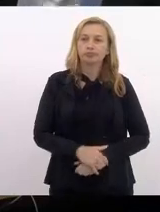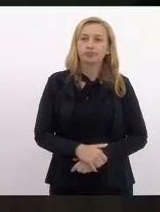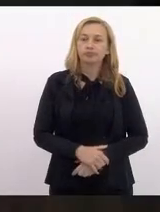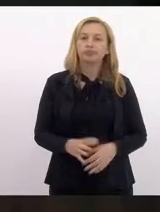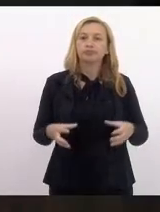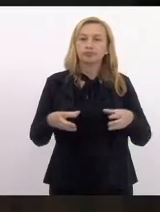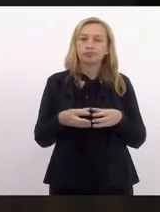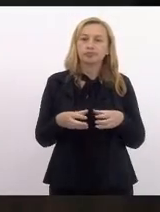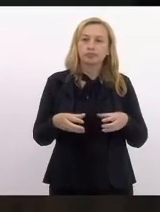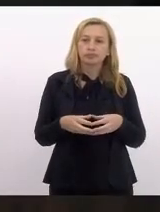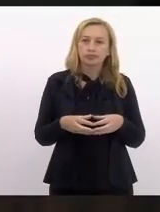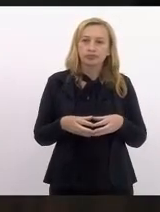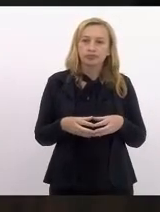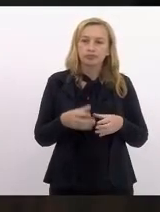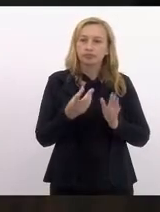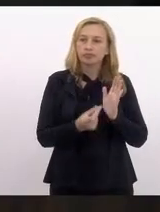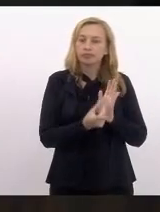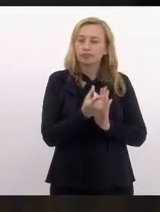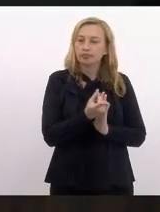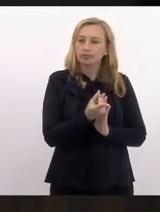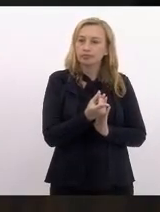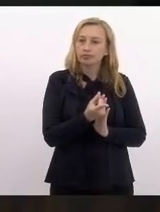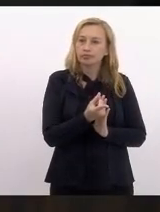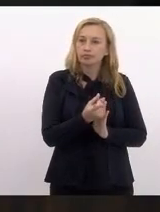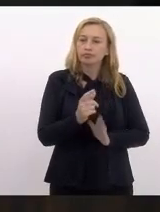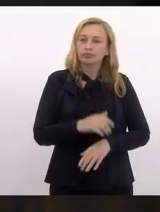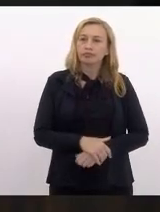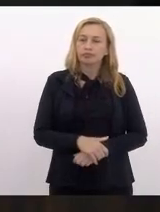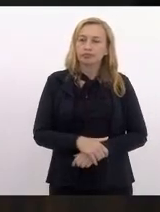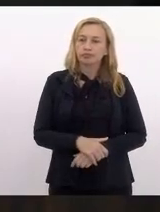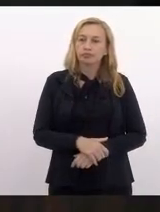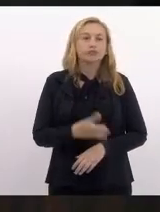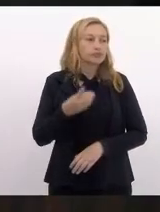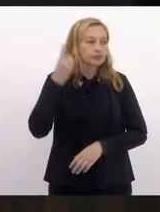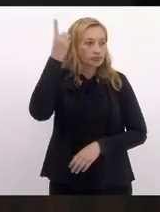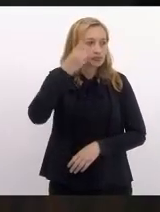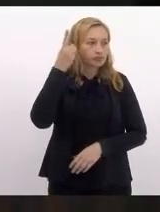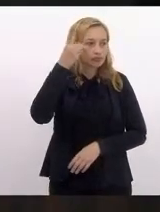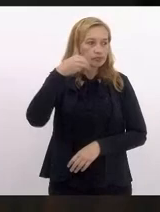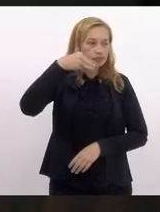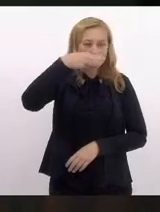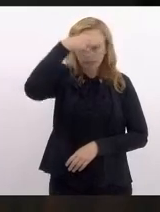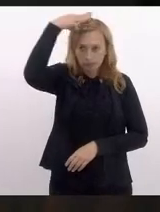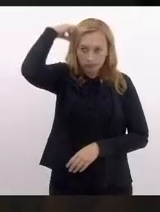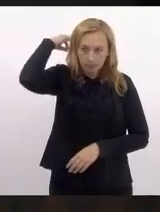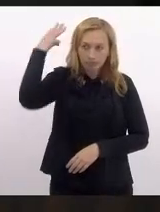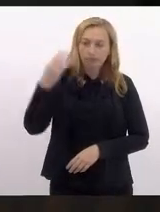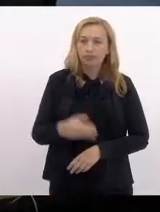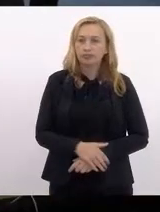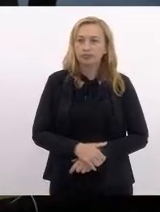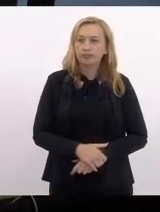e pela comissão de orçamento de estado Márcio